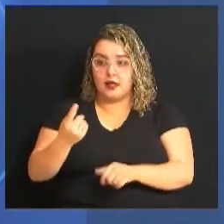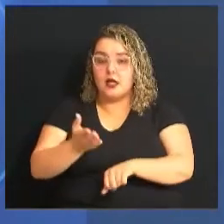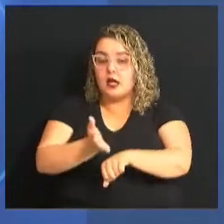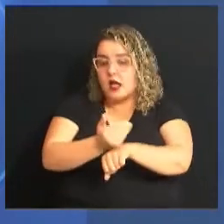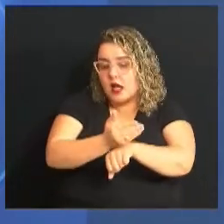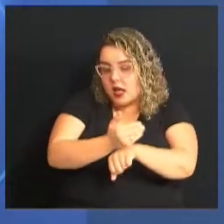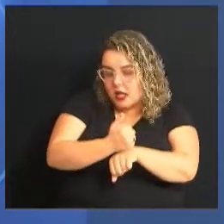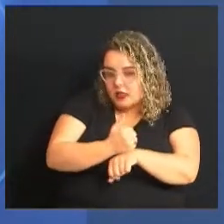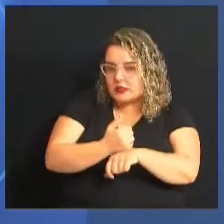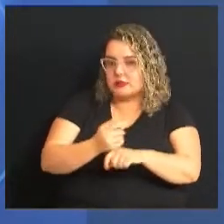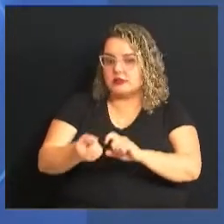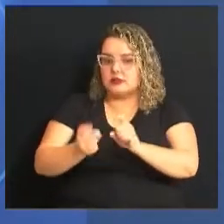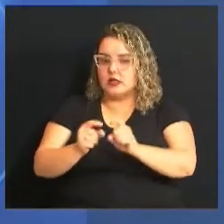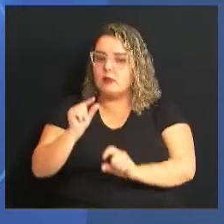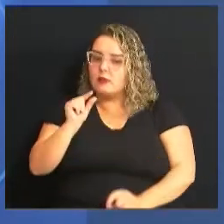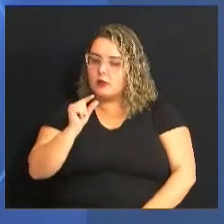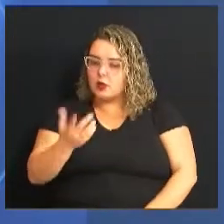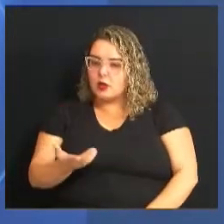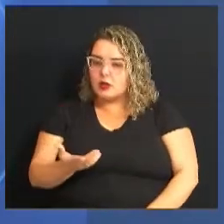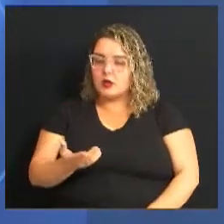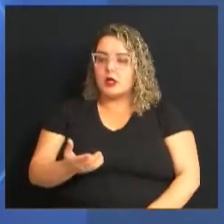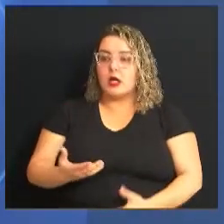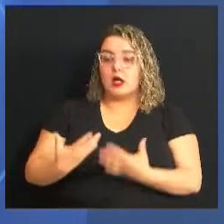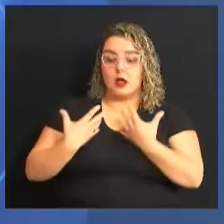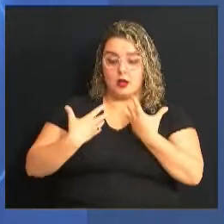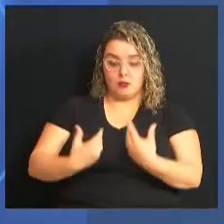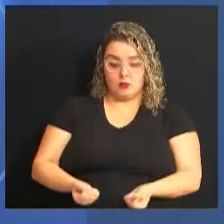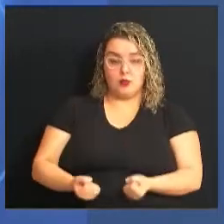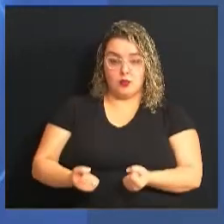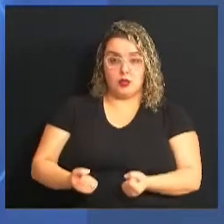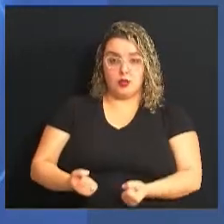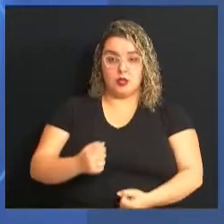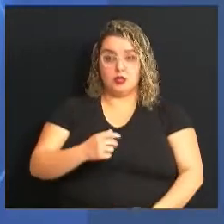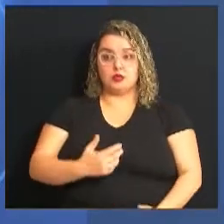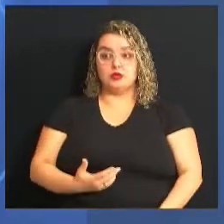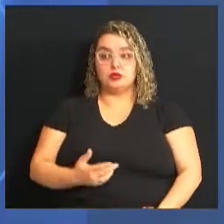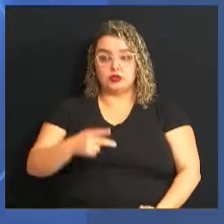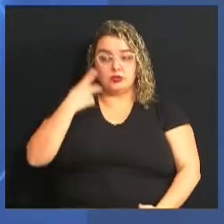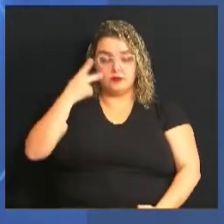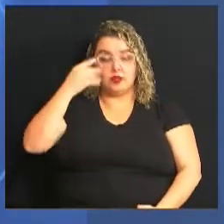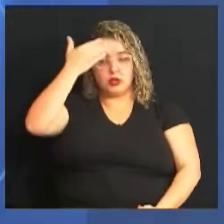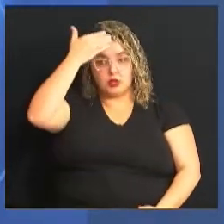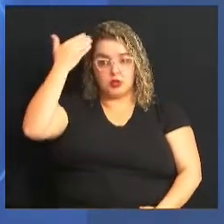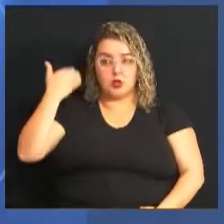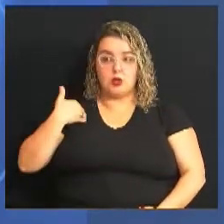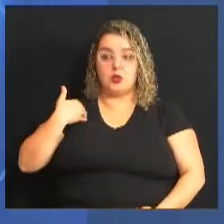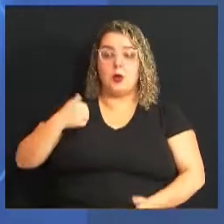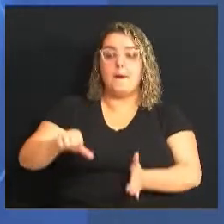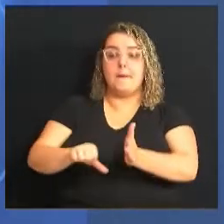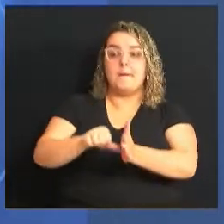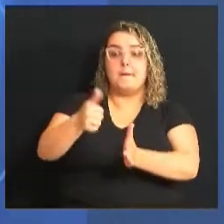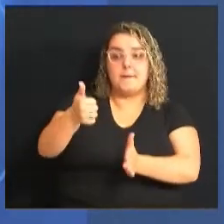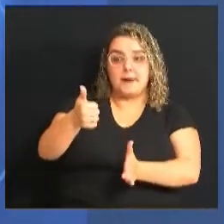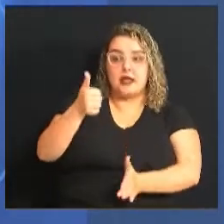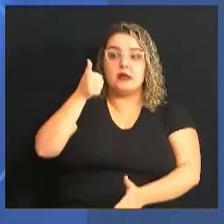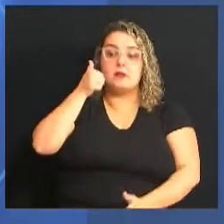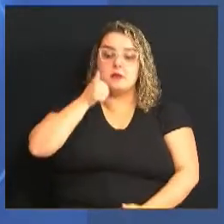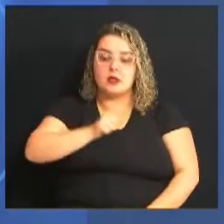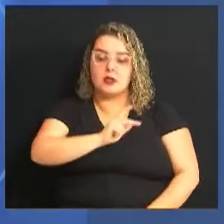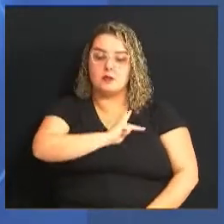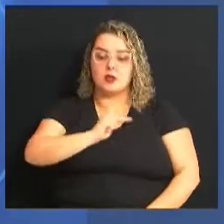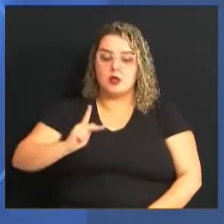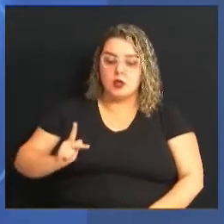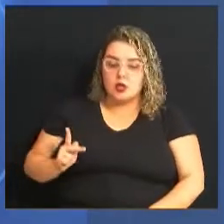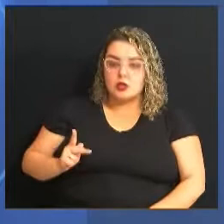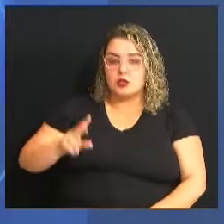reunião ordinária um pouquinho, a posse da vereadora Débora Palermo como a primeira presidente mulher da